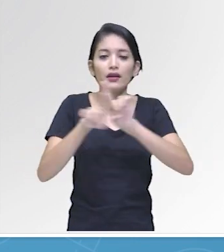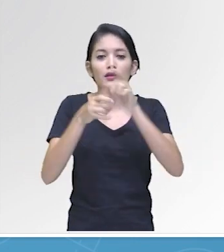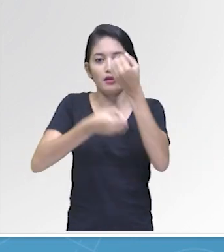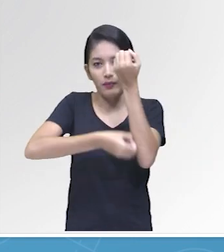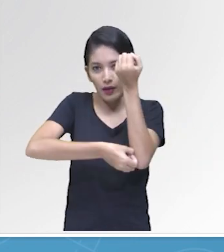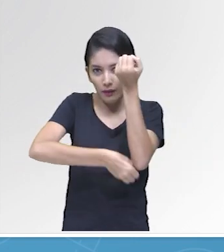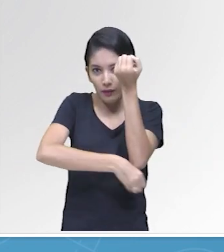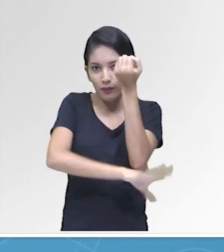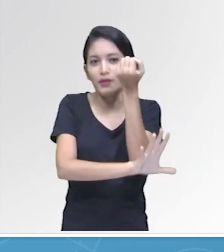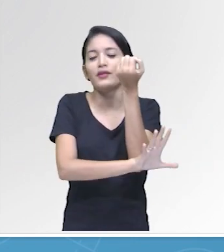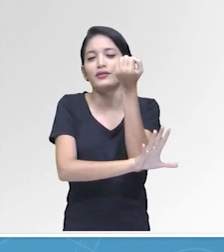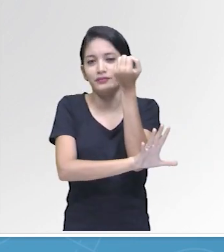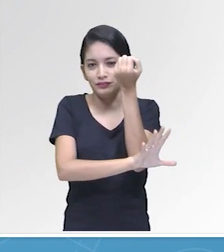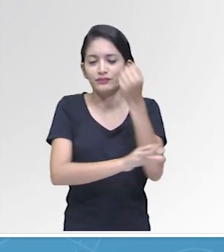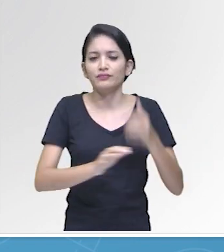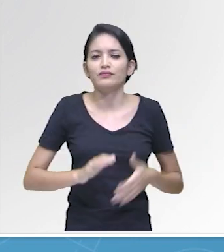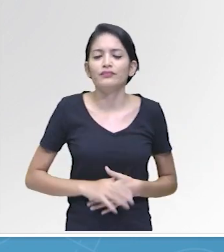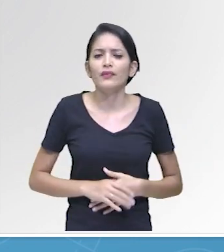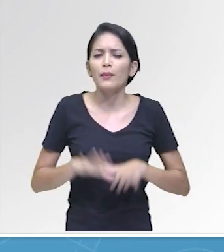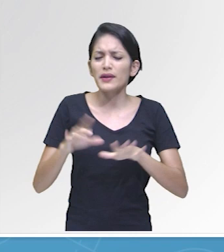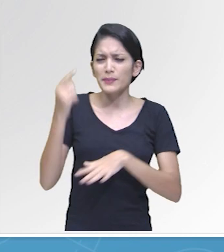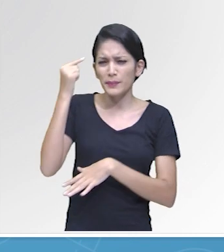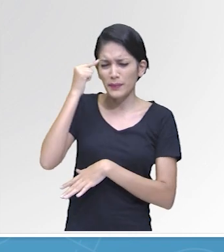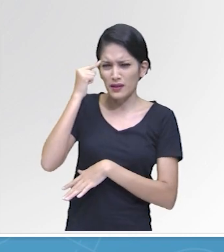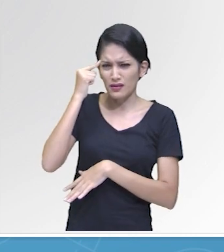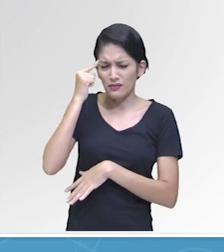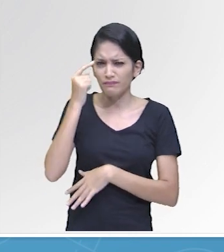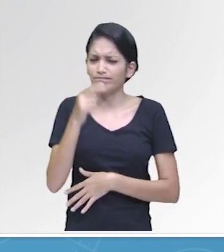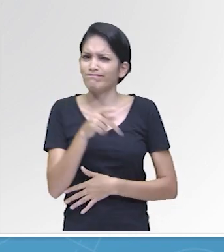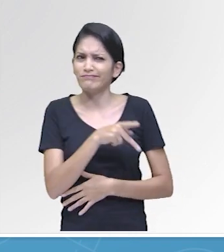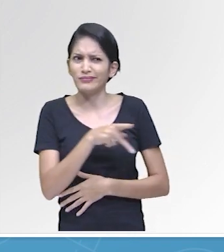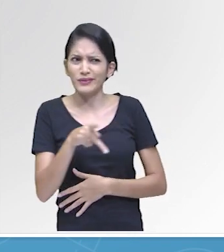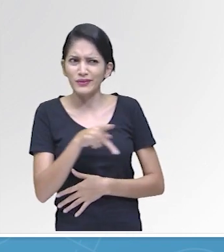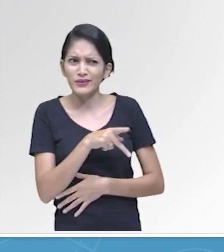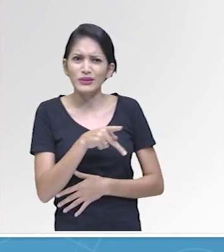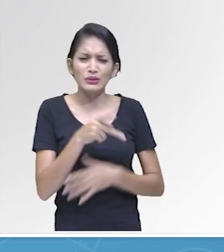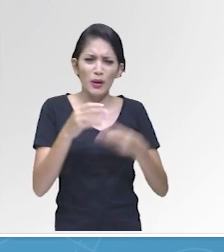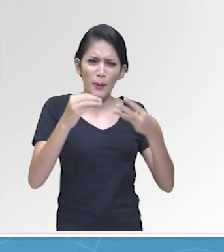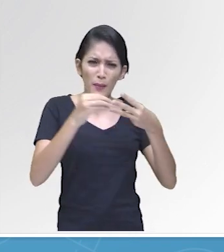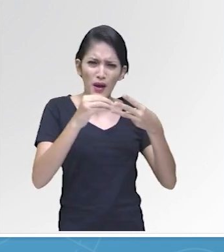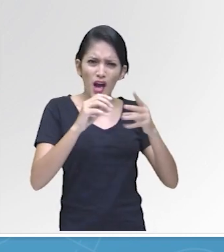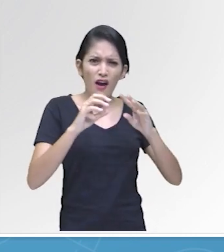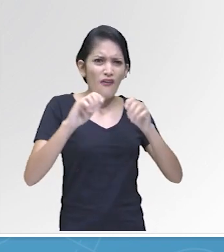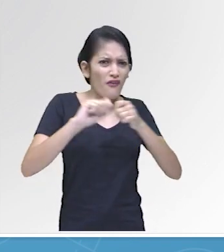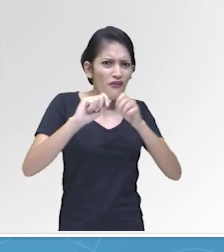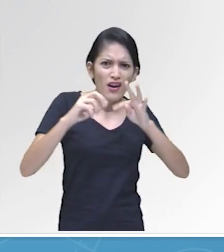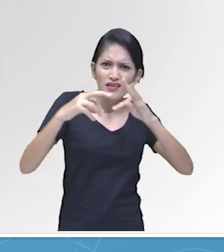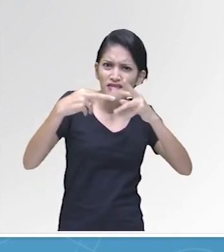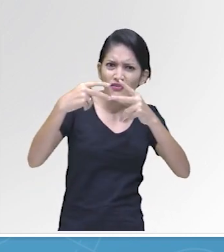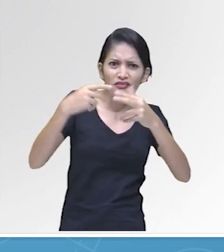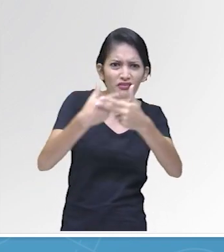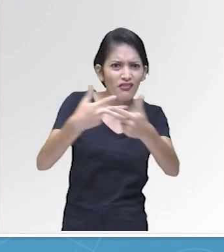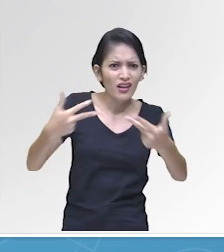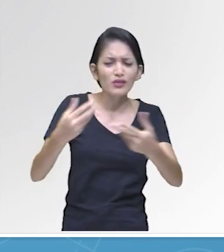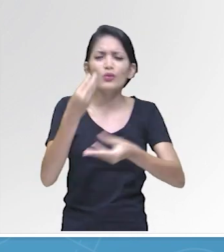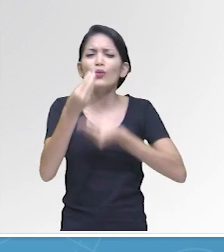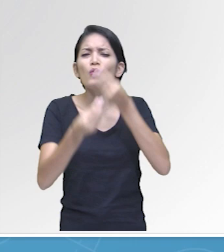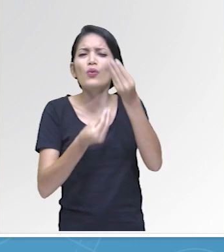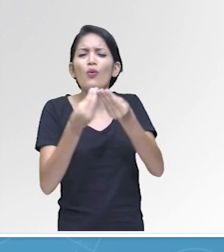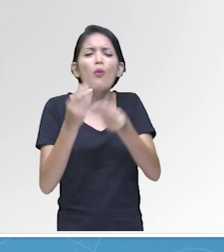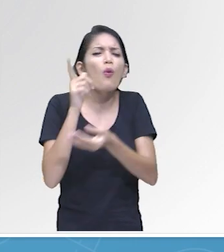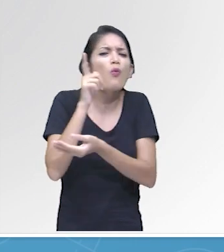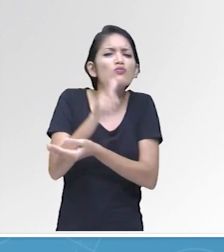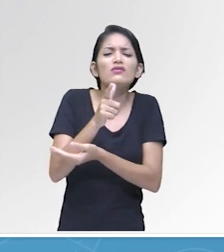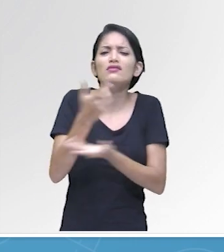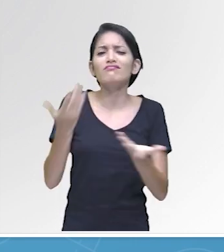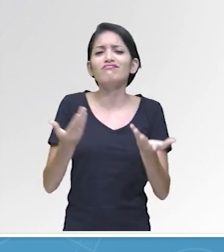etc. E aí vocês pensam, professora, a célula, ela faz todas essas coisas, como que ela consegue fazer